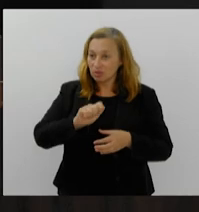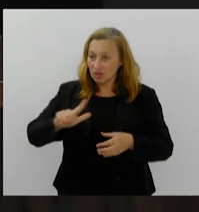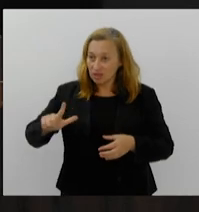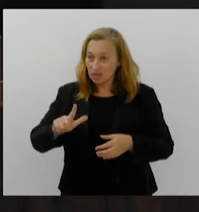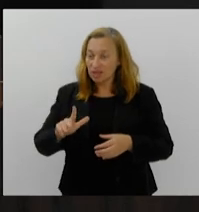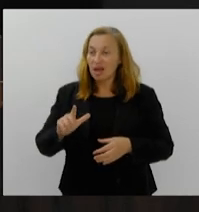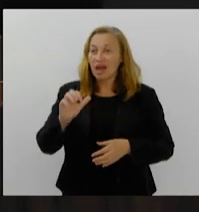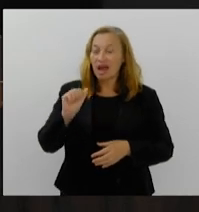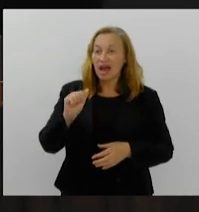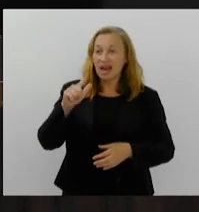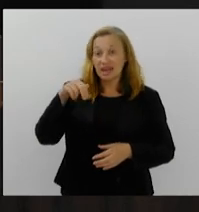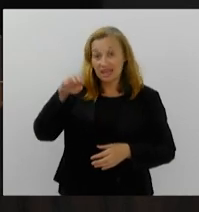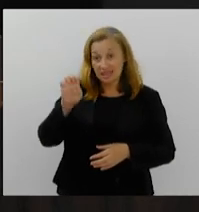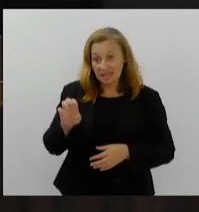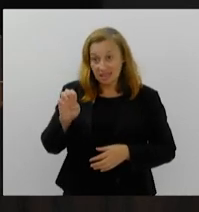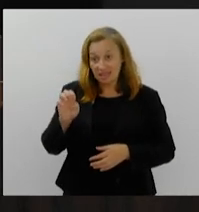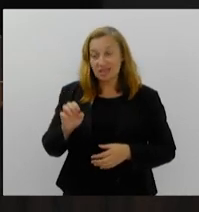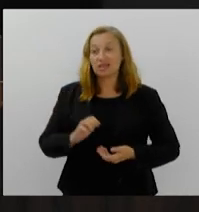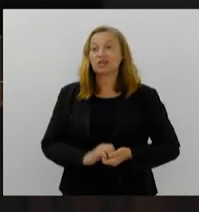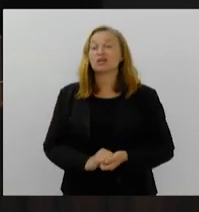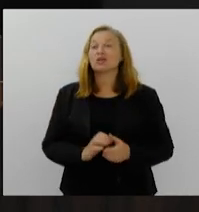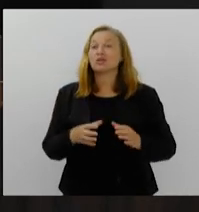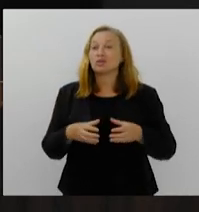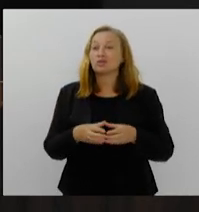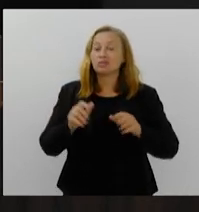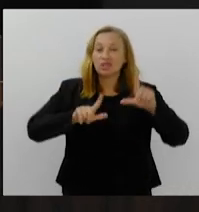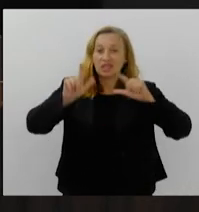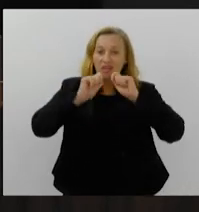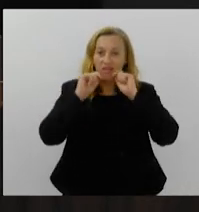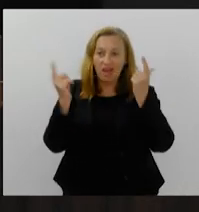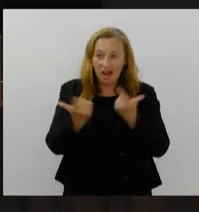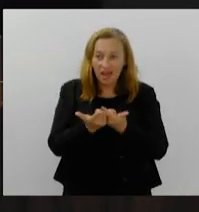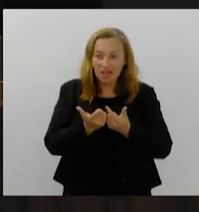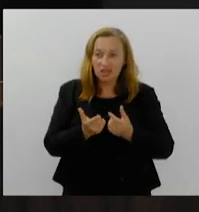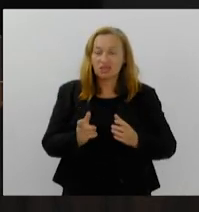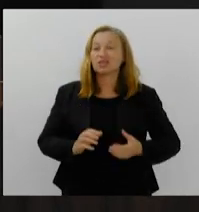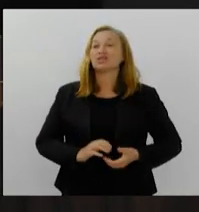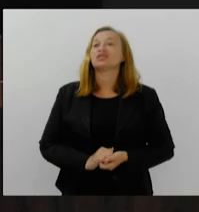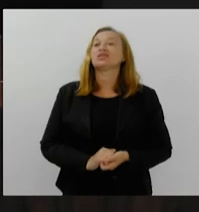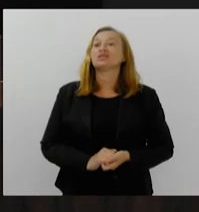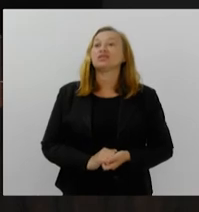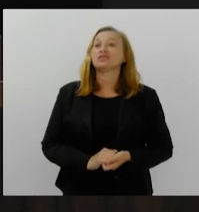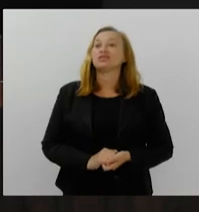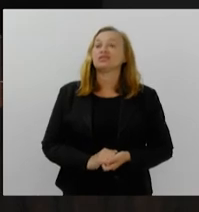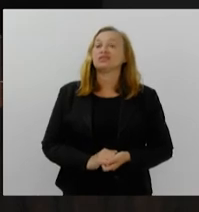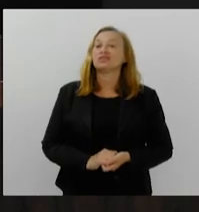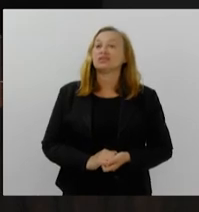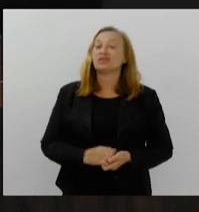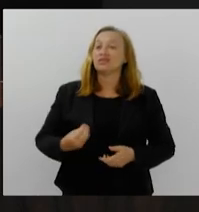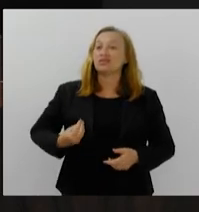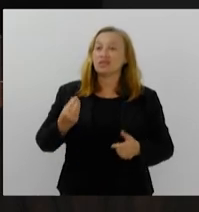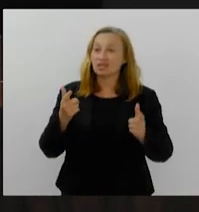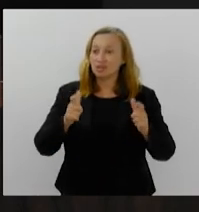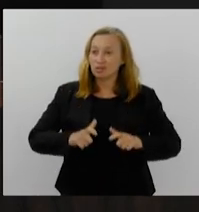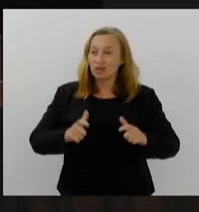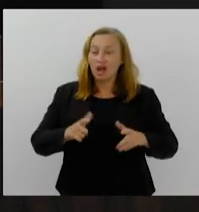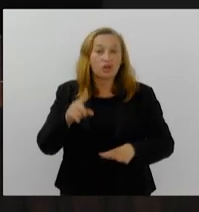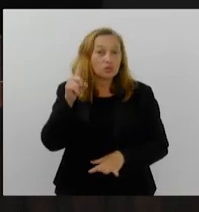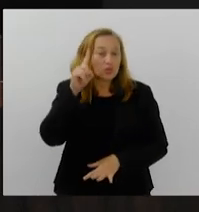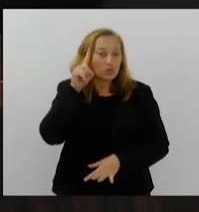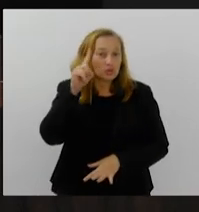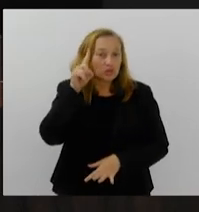querida Aline, com o pessoal da TV Alerge, né, que se faz aqui presente todos os